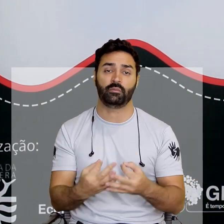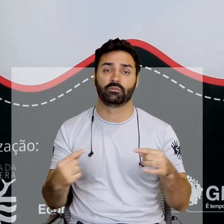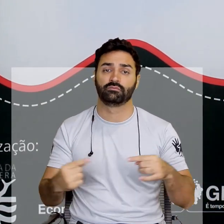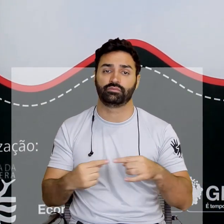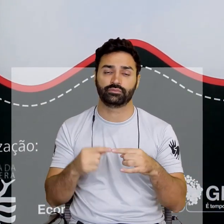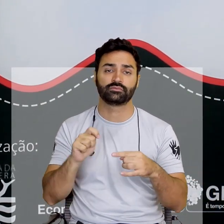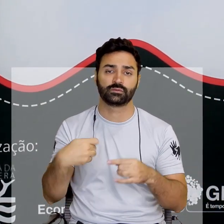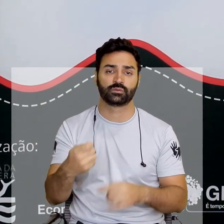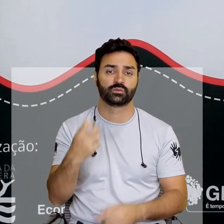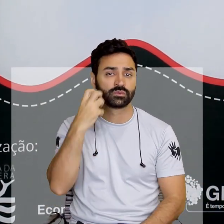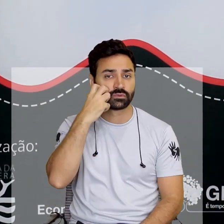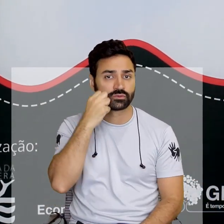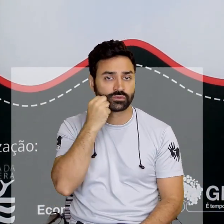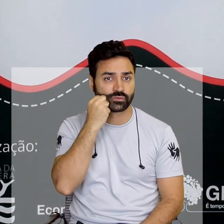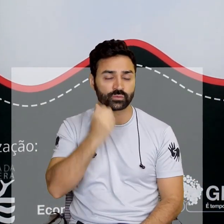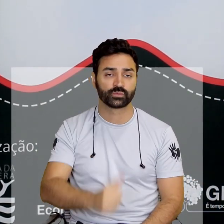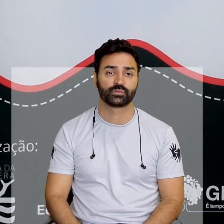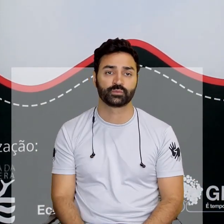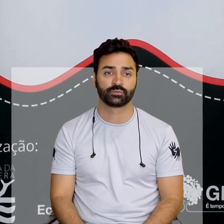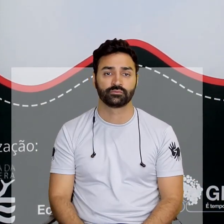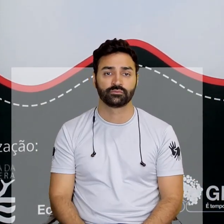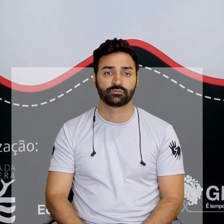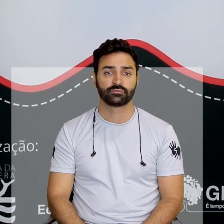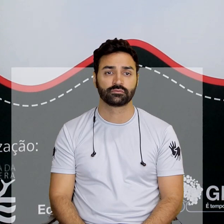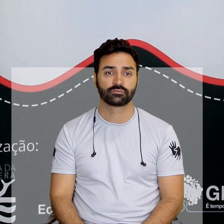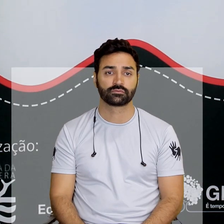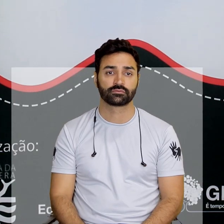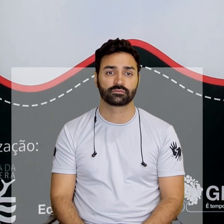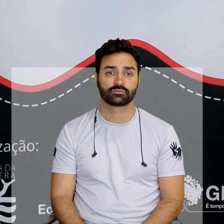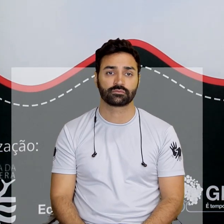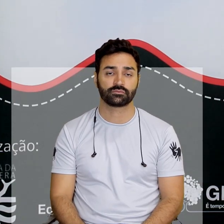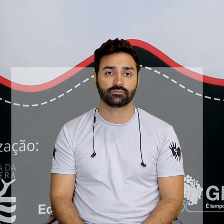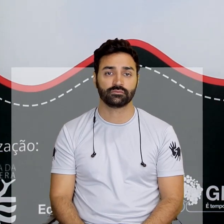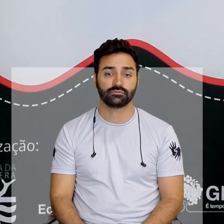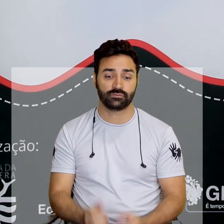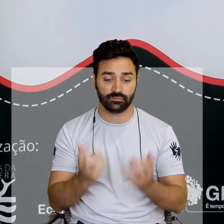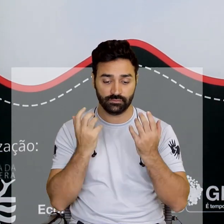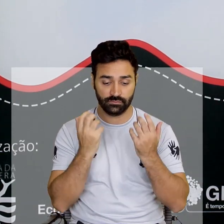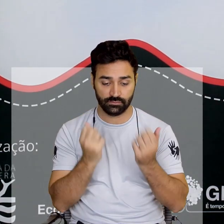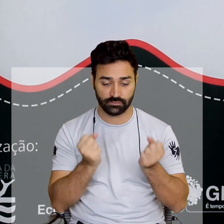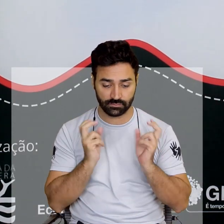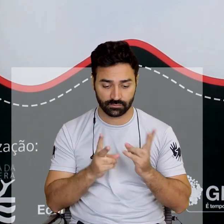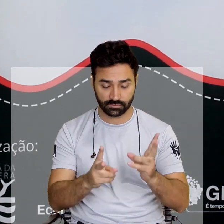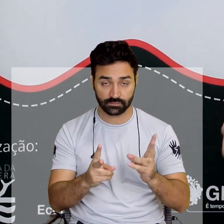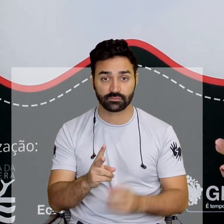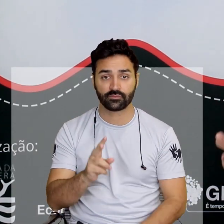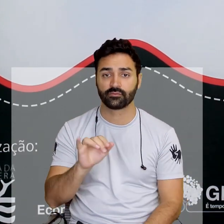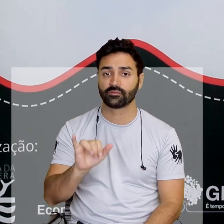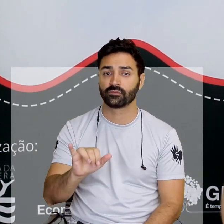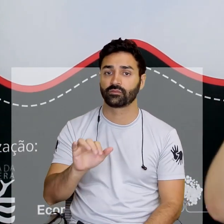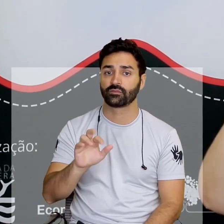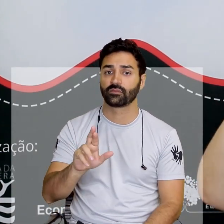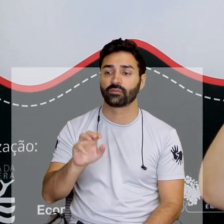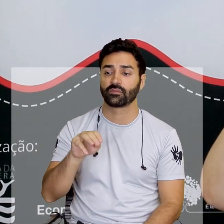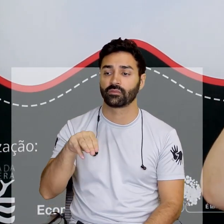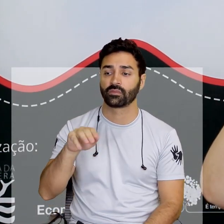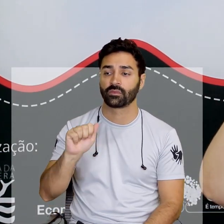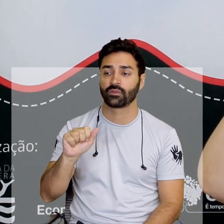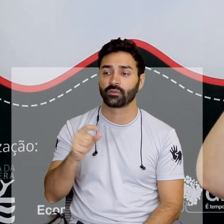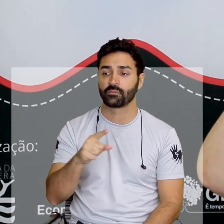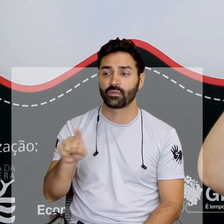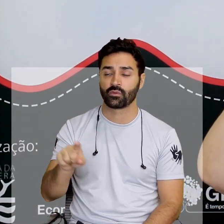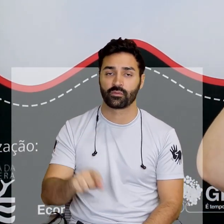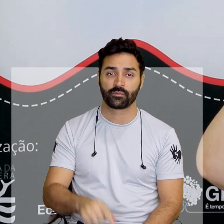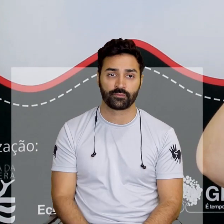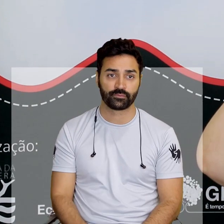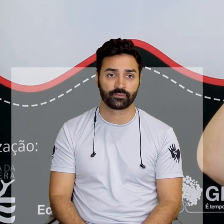familiar, ok? Vamos continuar. Irmão e irmã, mesmo